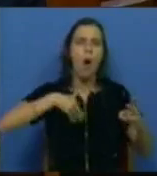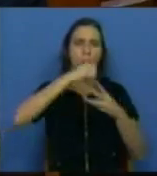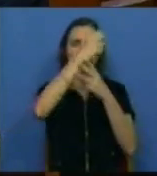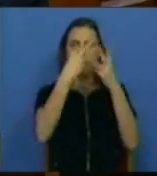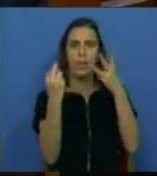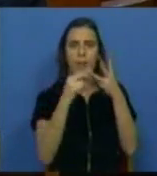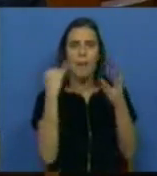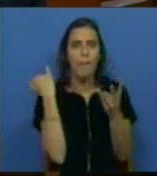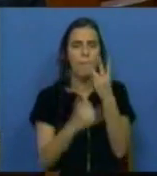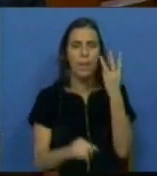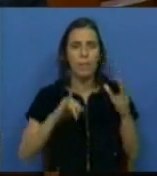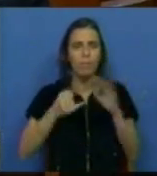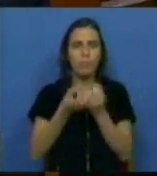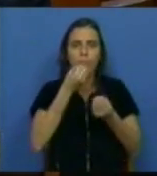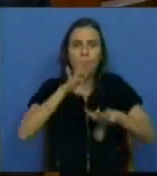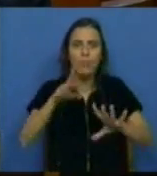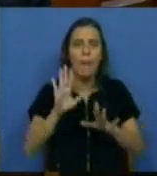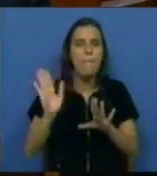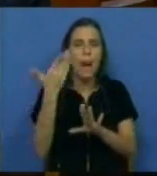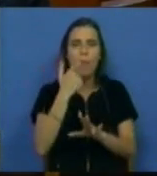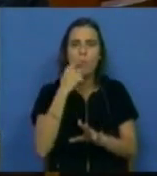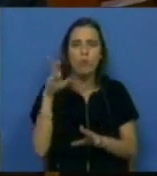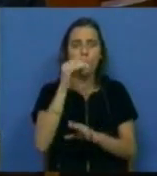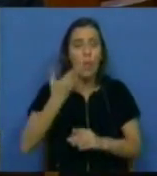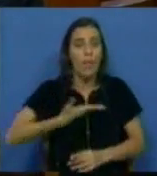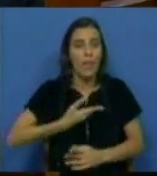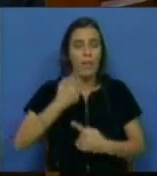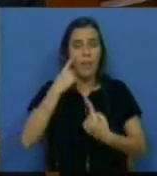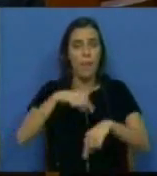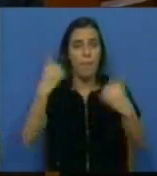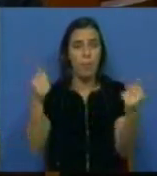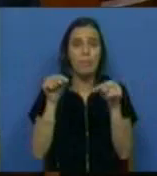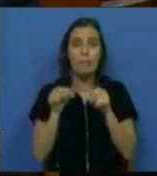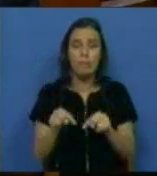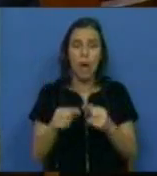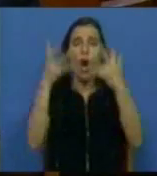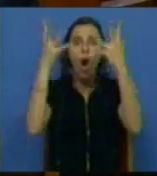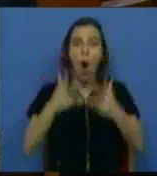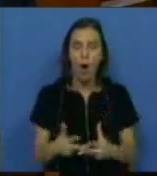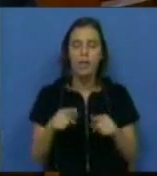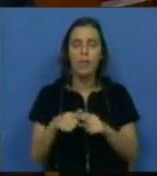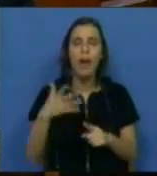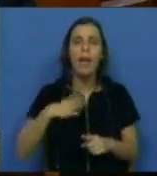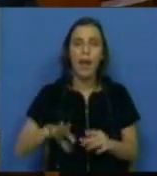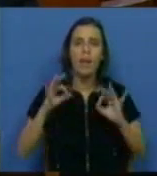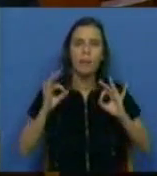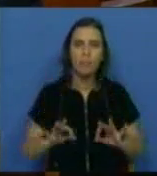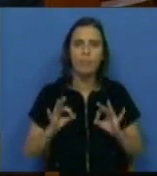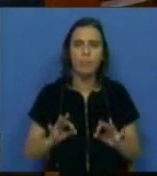em maior perigo de bancarrota e tem os maiores juros da dívida pública. E este orçamento quis